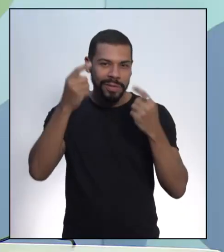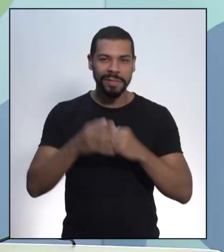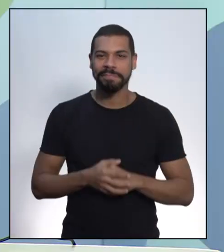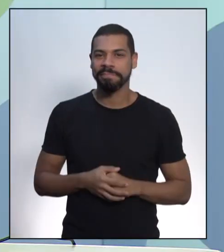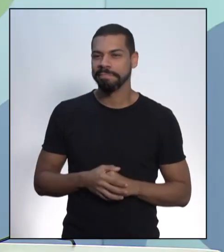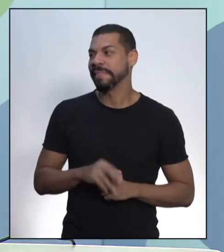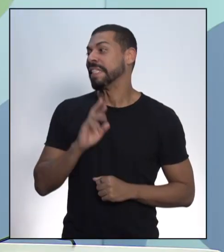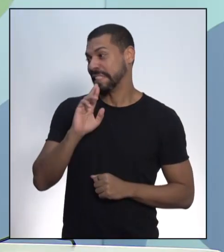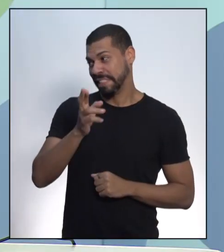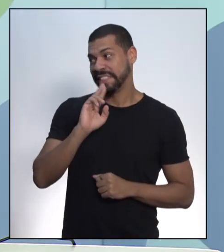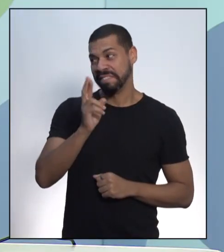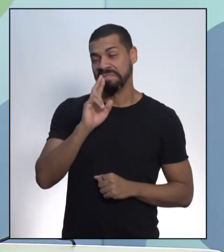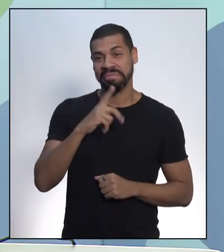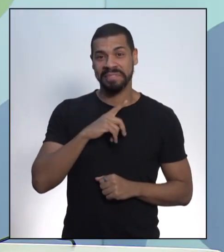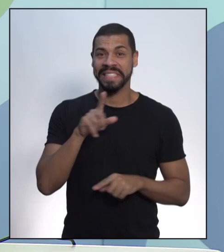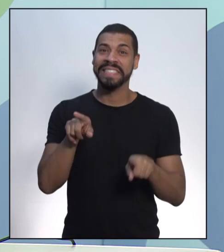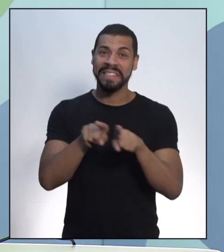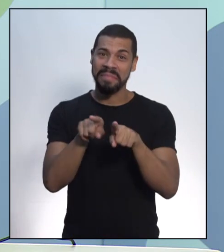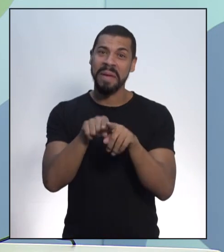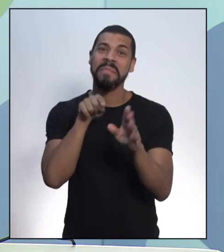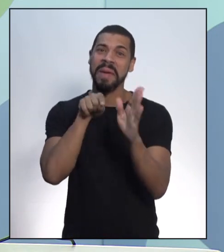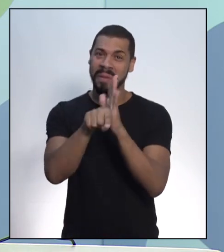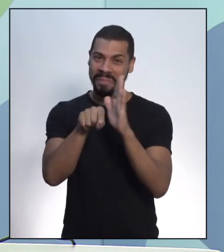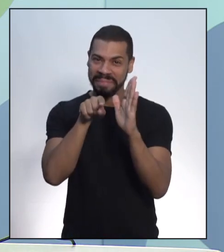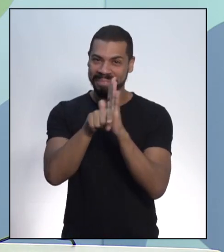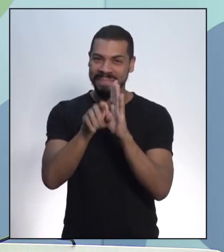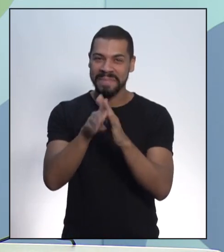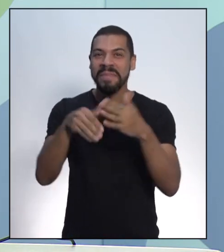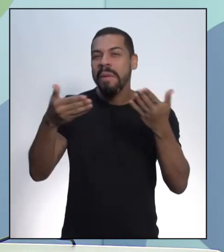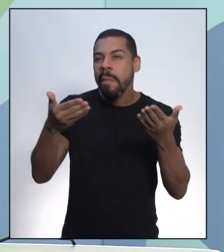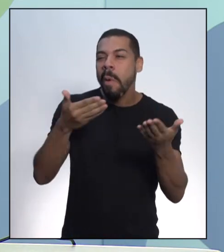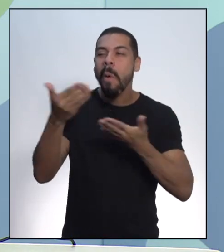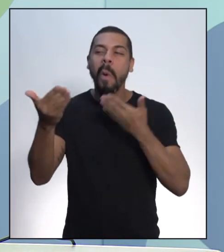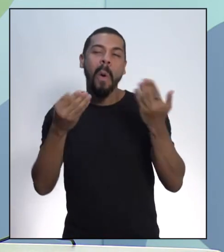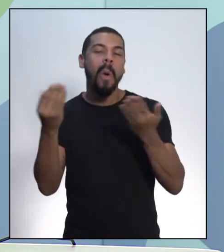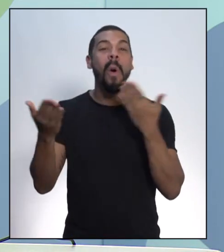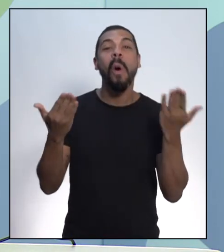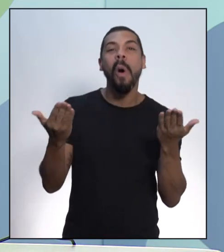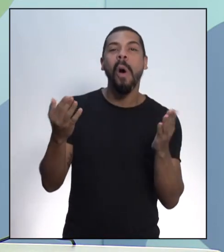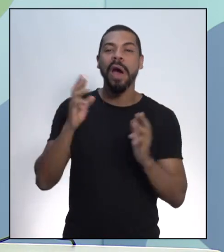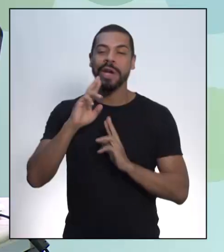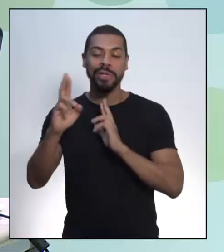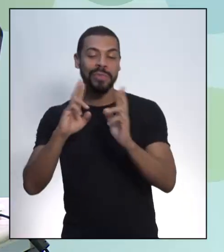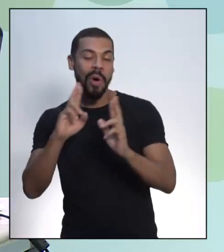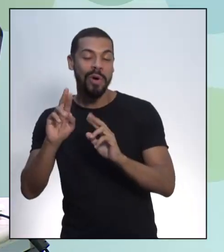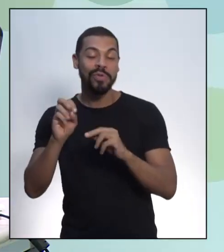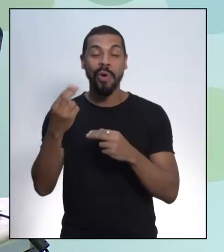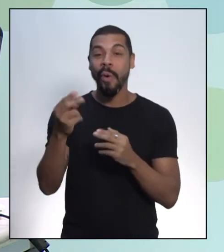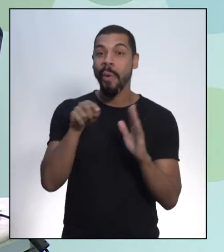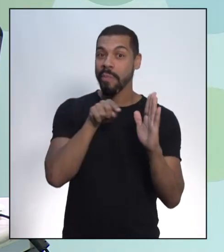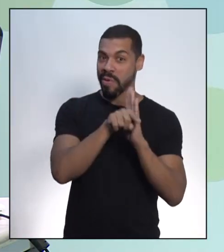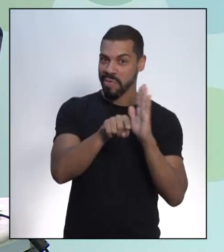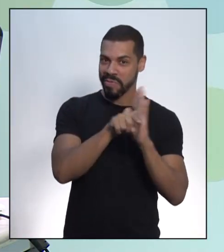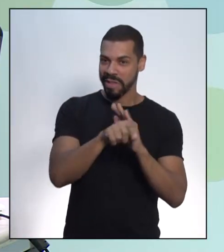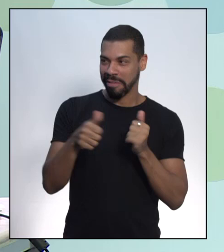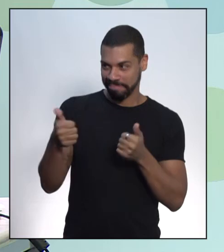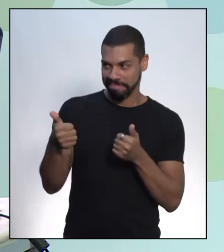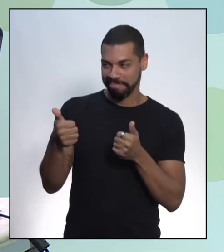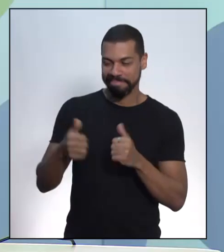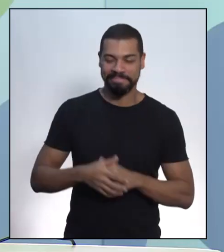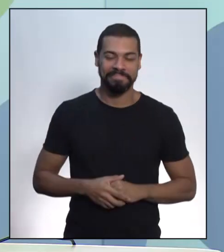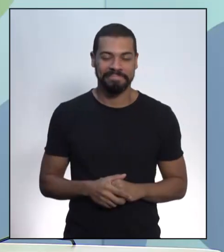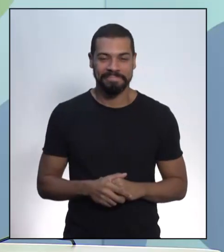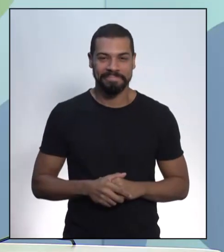eles responderam e teve pergunta também. Ah, que legal. A gente vai começar com as perguntas ou com a resposta? Vamos ver a resposta, depois a gente responde as perguntas, pode Certo.